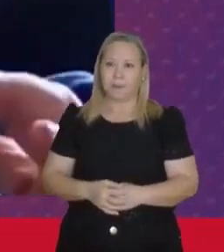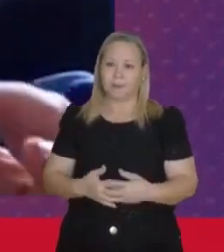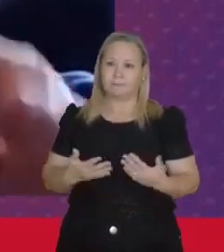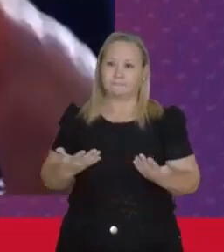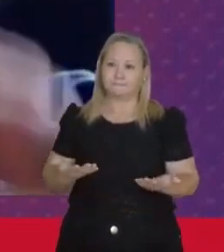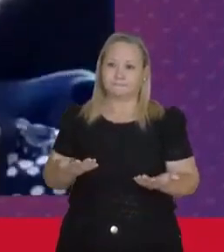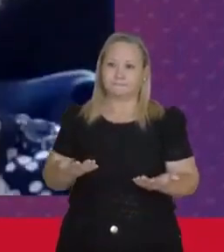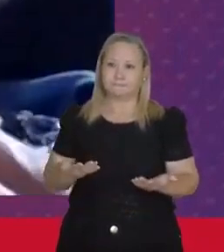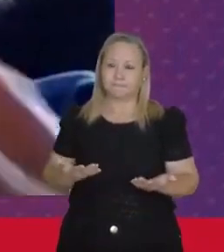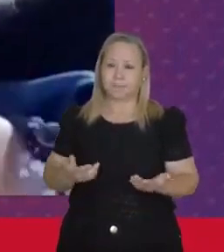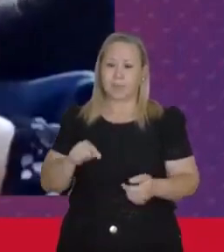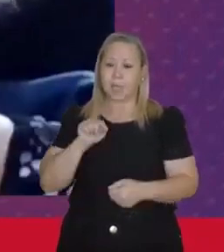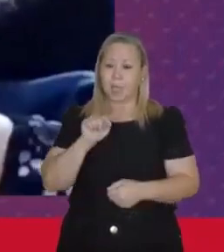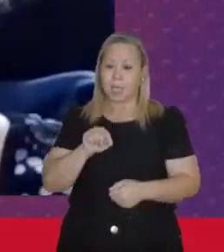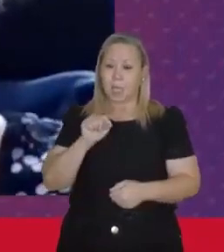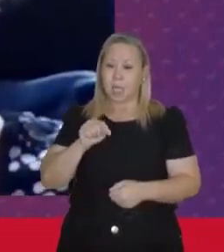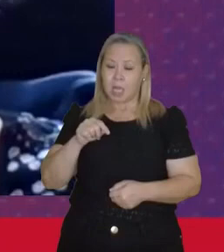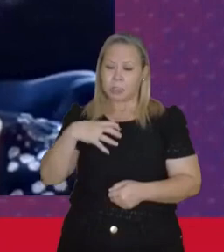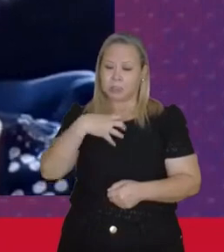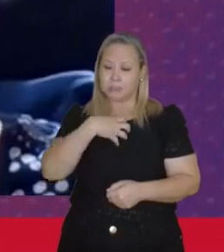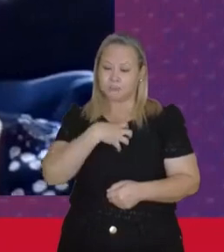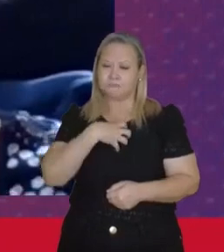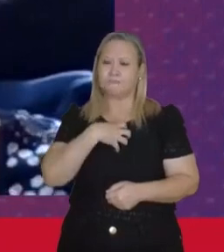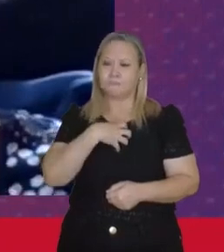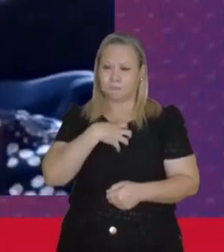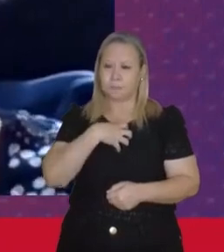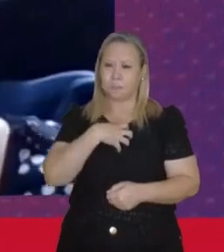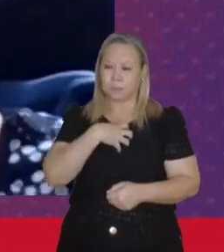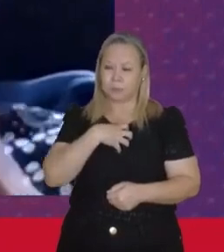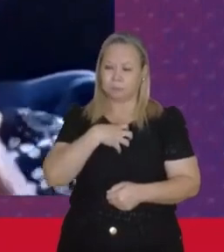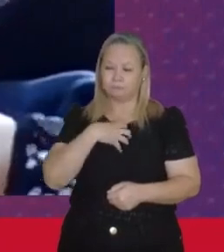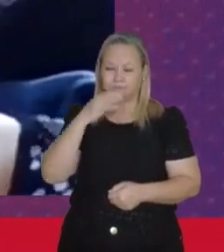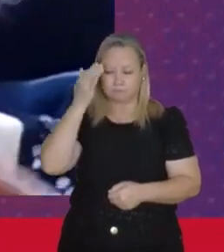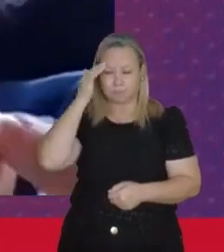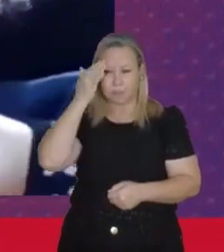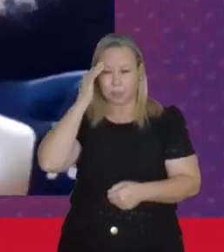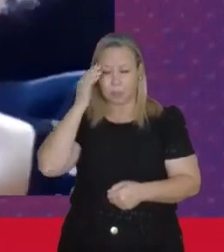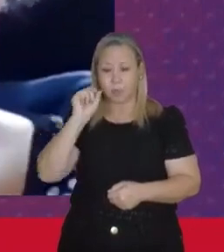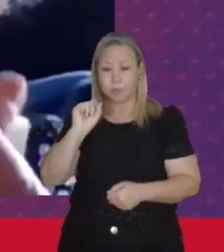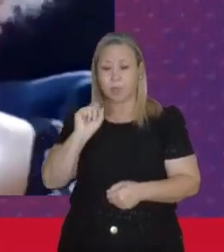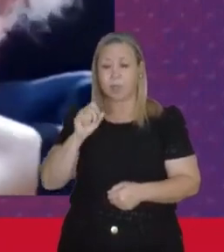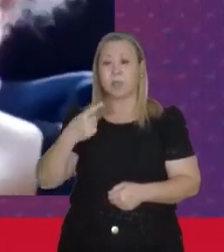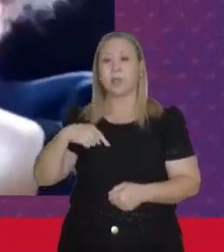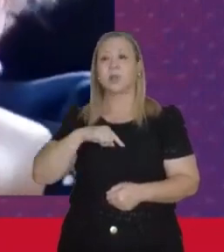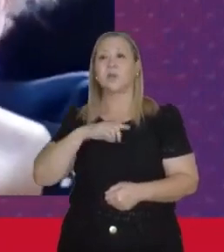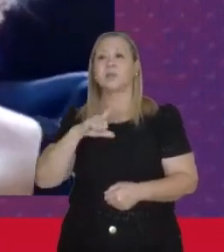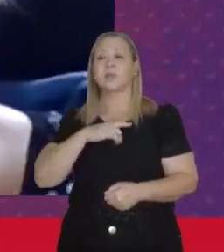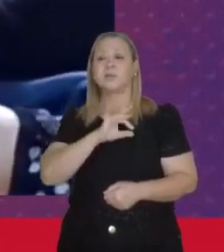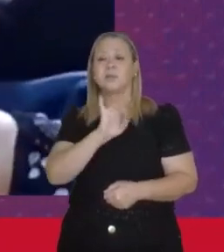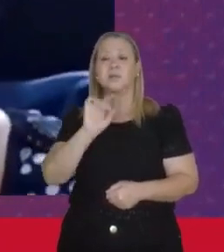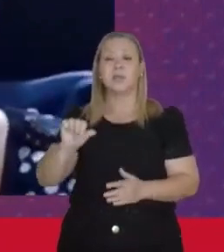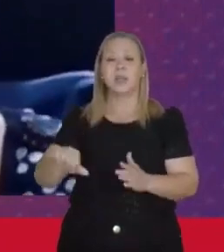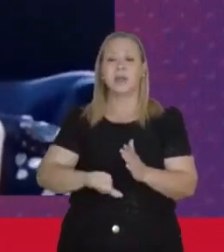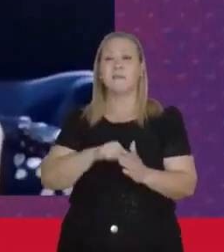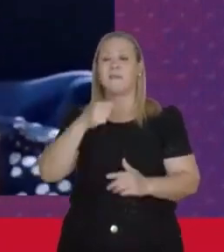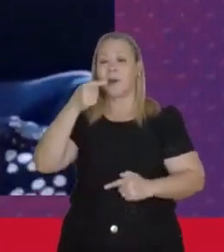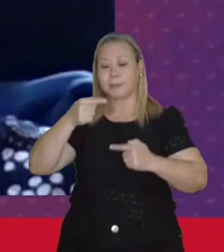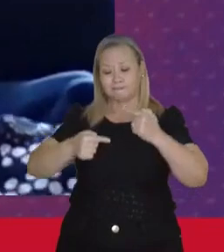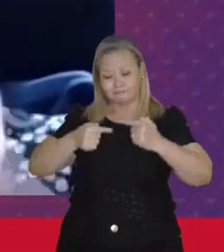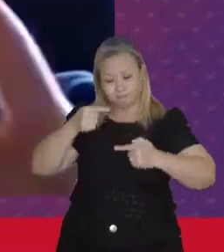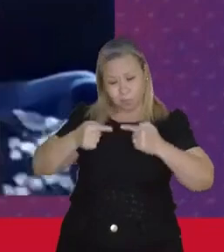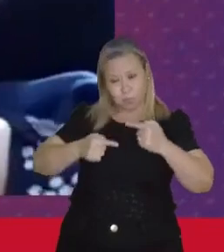E é nesse sentido que nós temos que ter cada vez mais